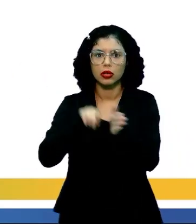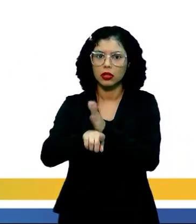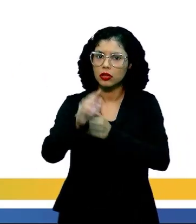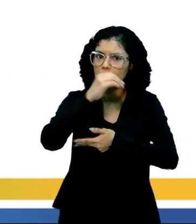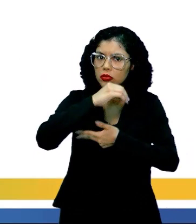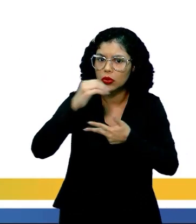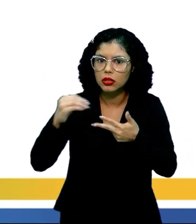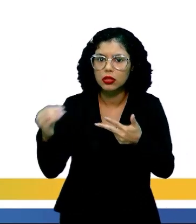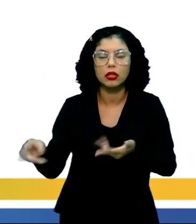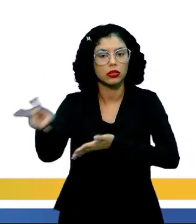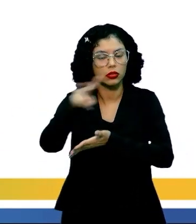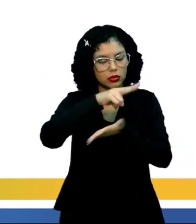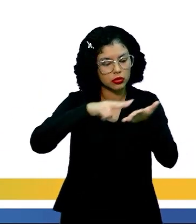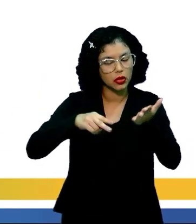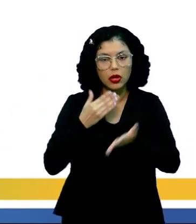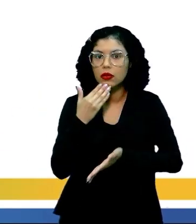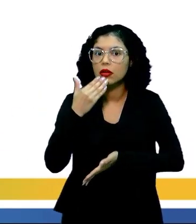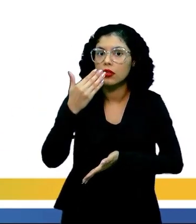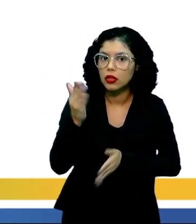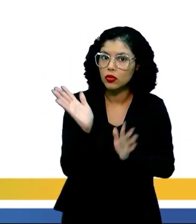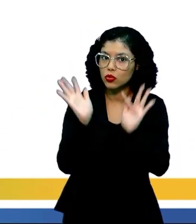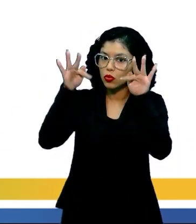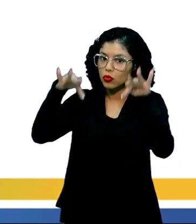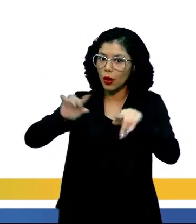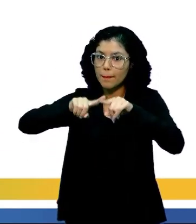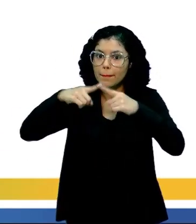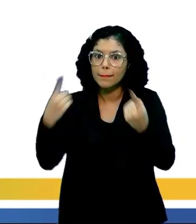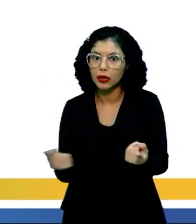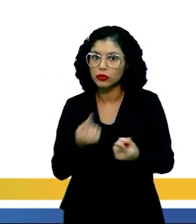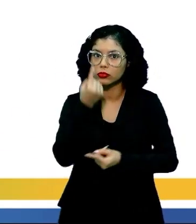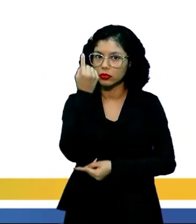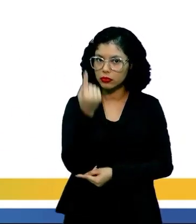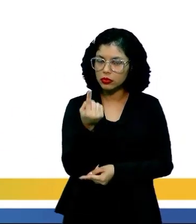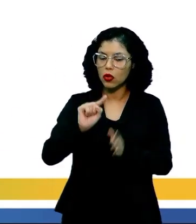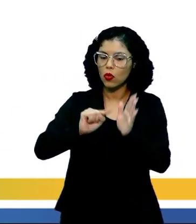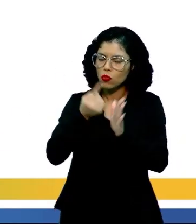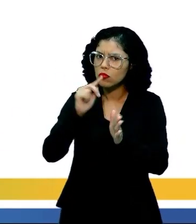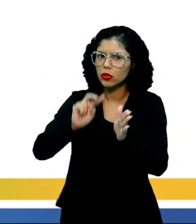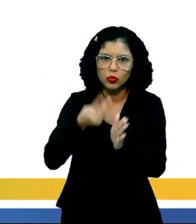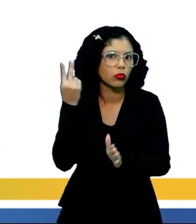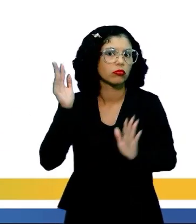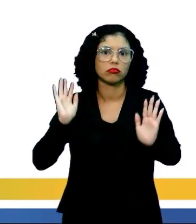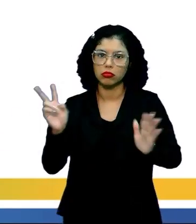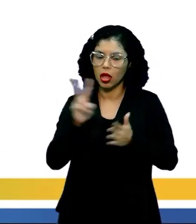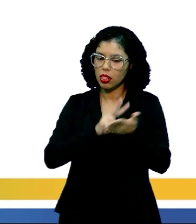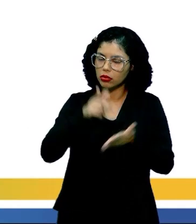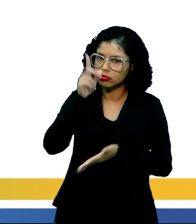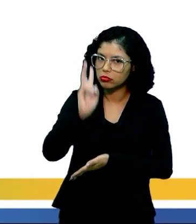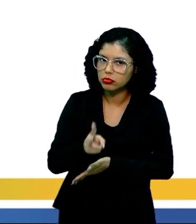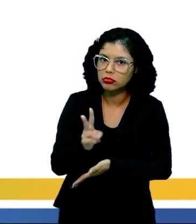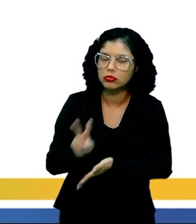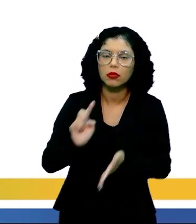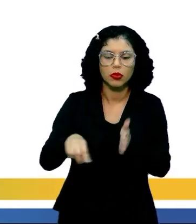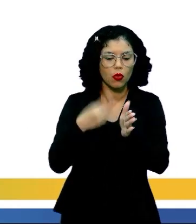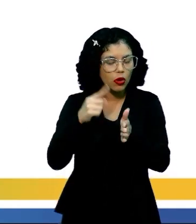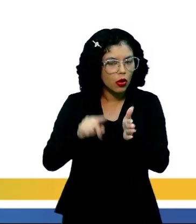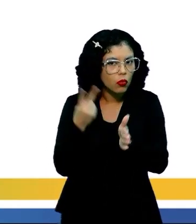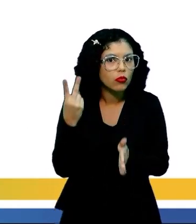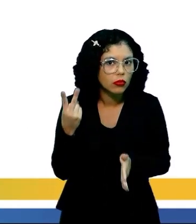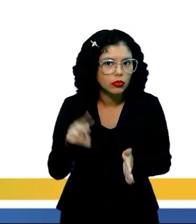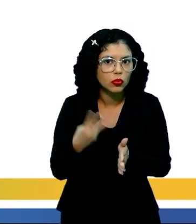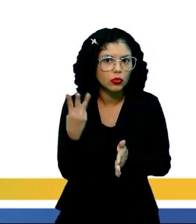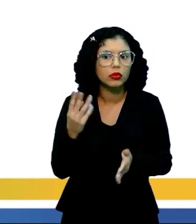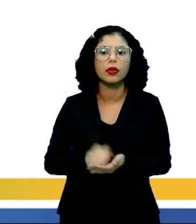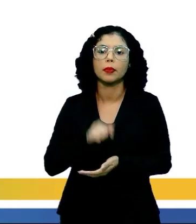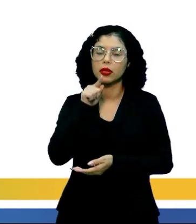Enem, leia o que está pedindo no final mais de uma vez. De novo, Leia o que está pedindo no final mais de uma